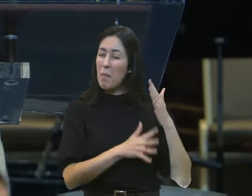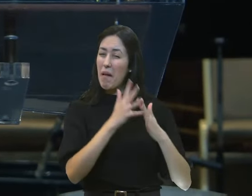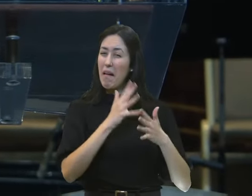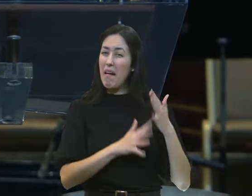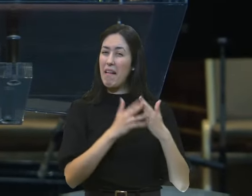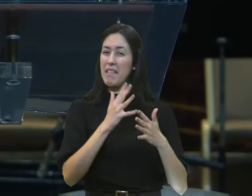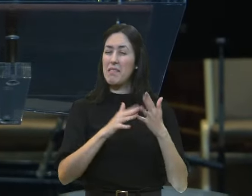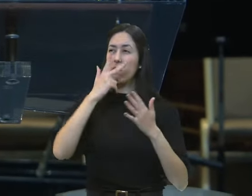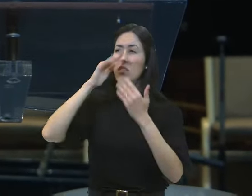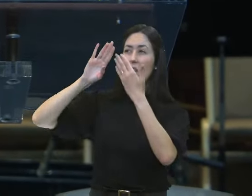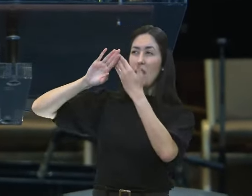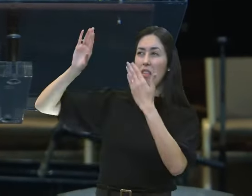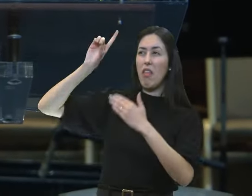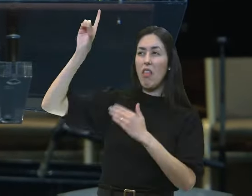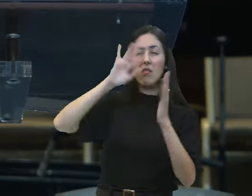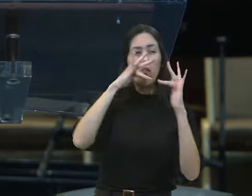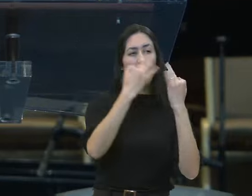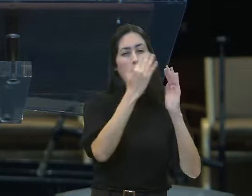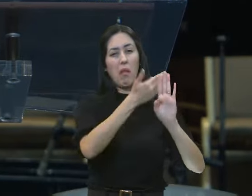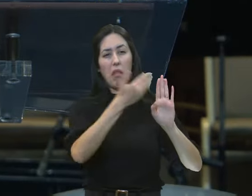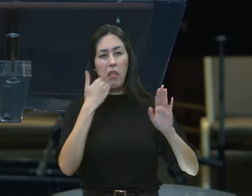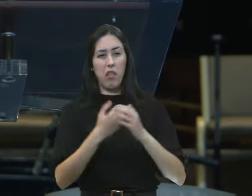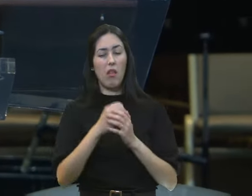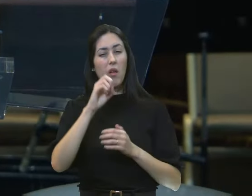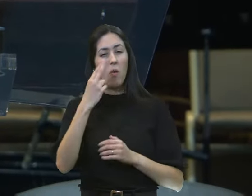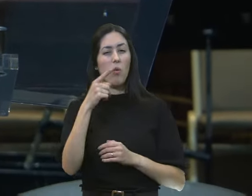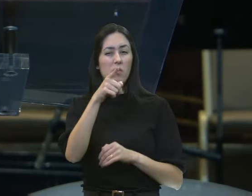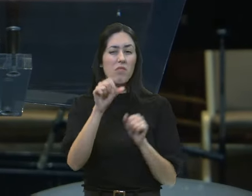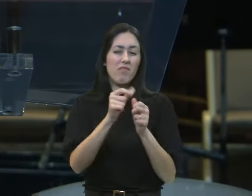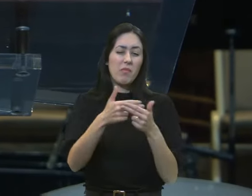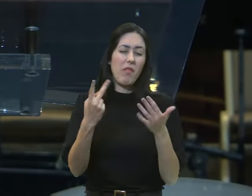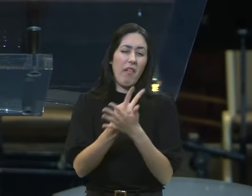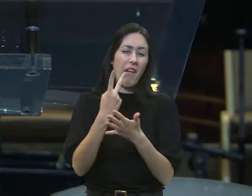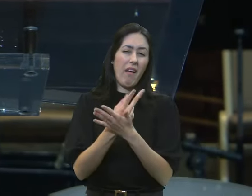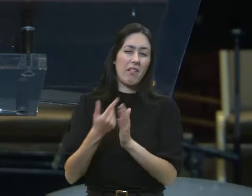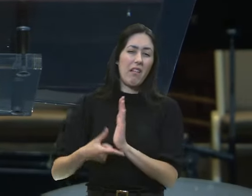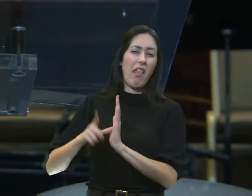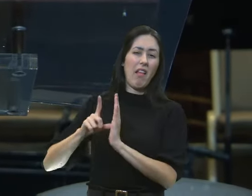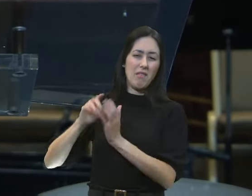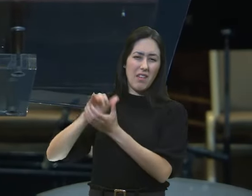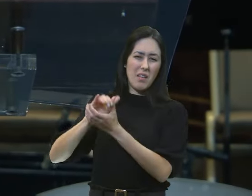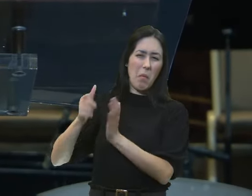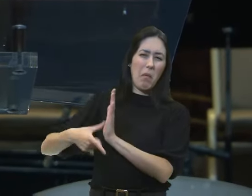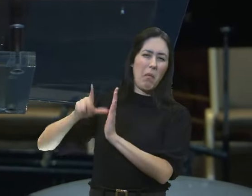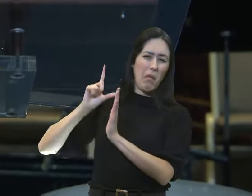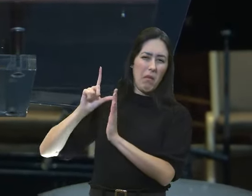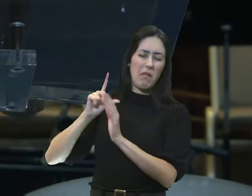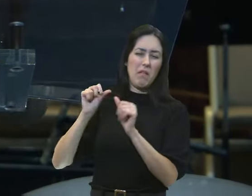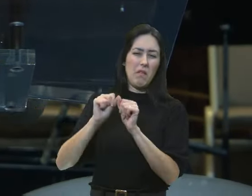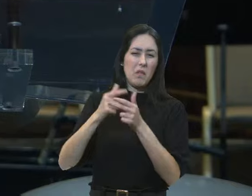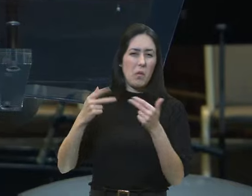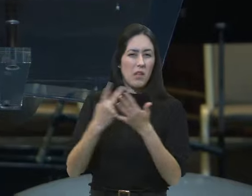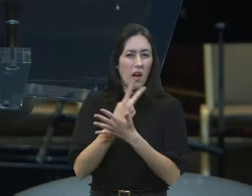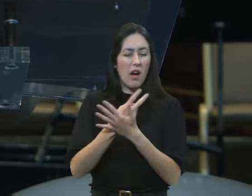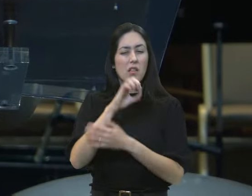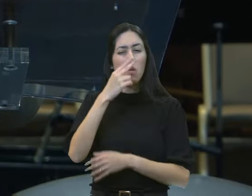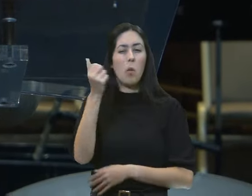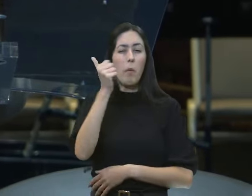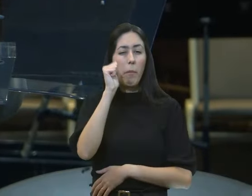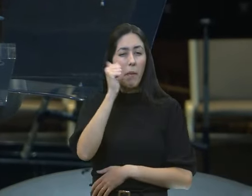a imoralidade antes do casamento ou fora dele, a bebida, as drogas, os filmes